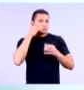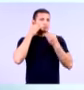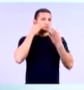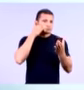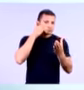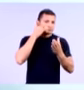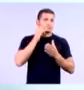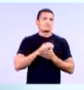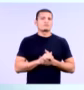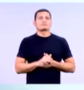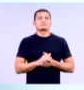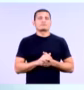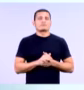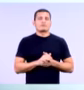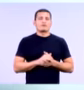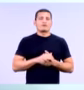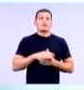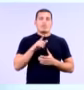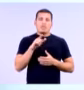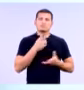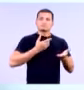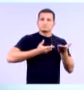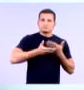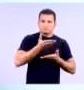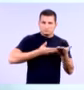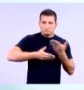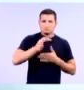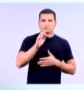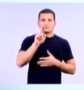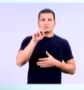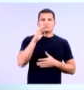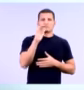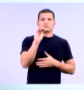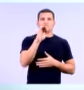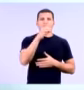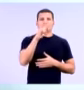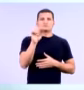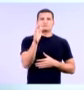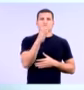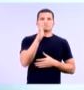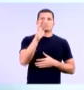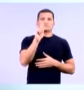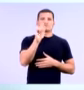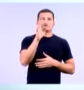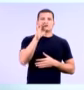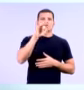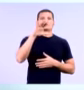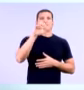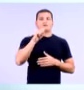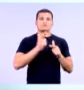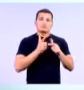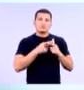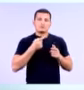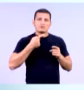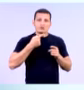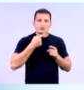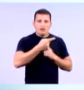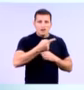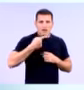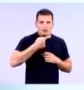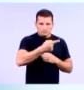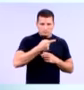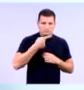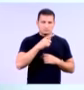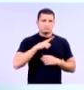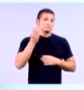Essa busca de interatividade é que a gente chama de função fática, porque o canal está sendo testado. Ou seja, para saber